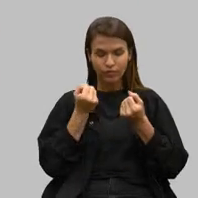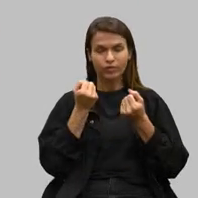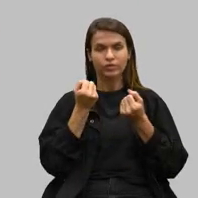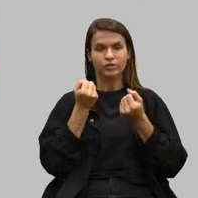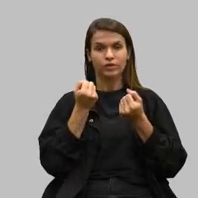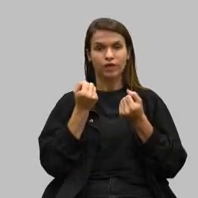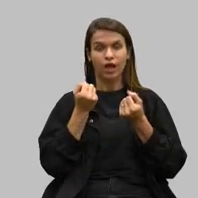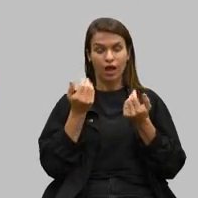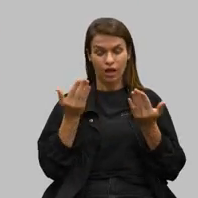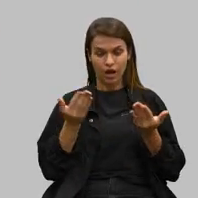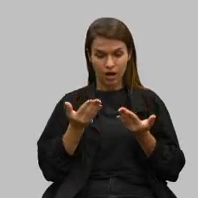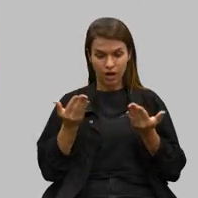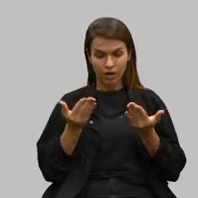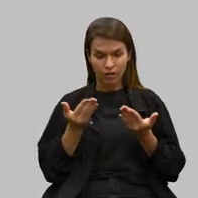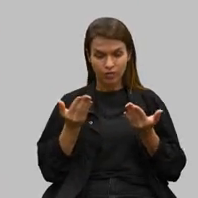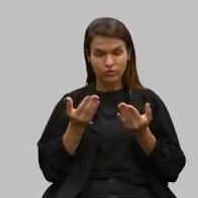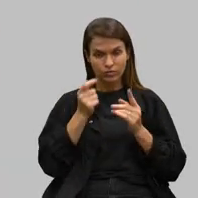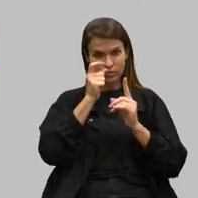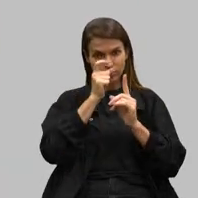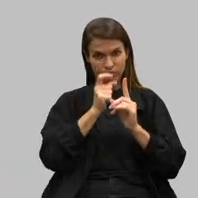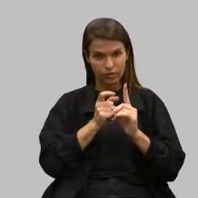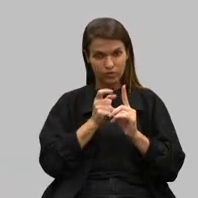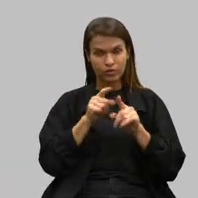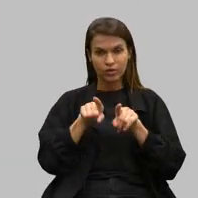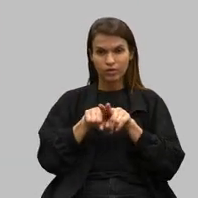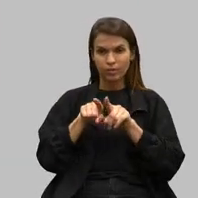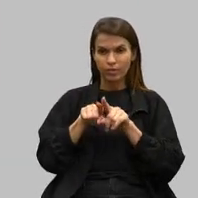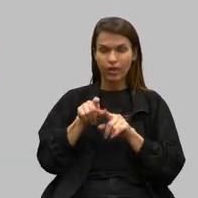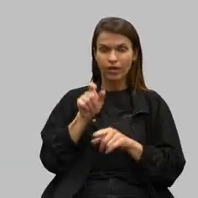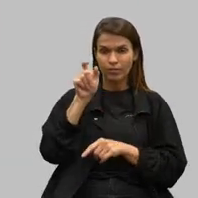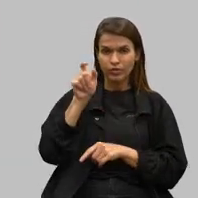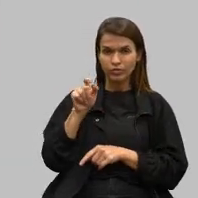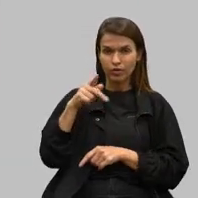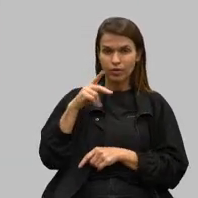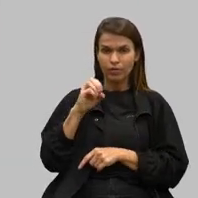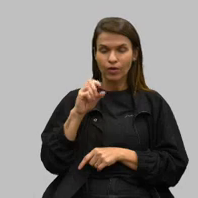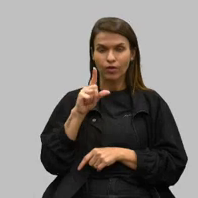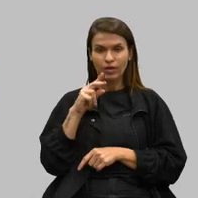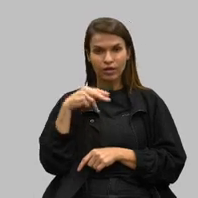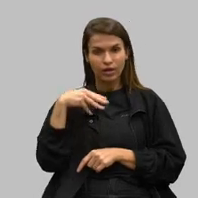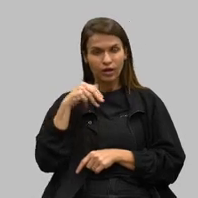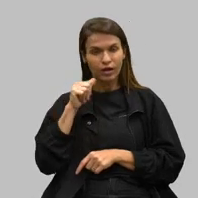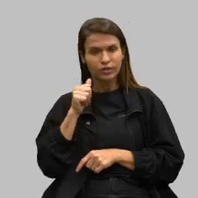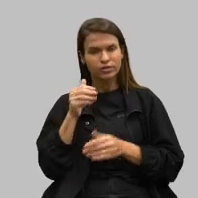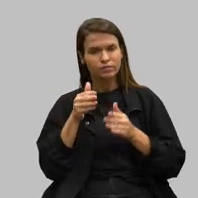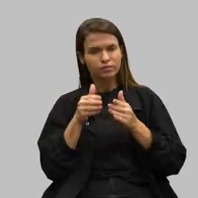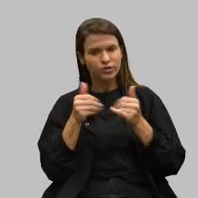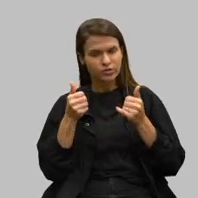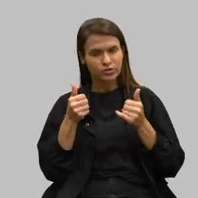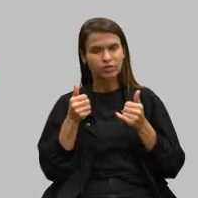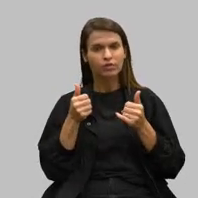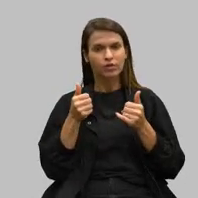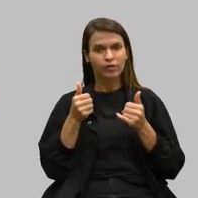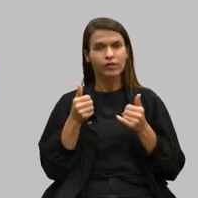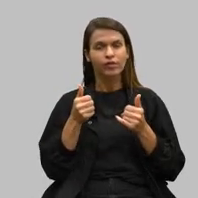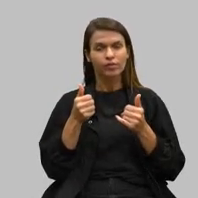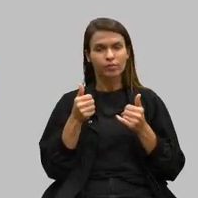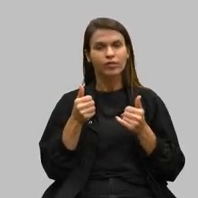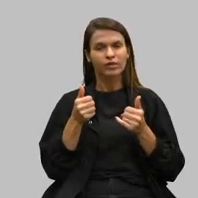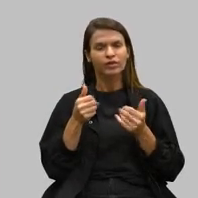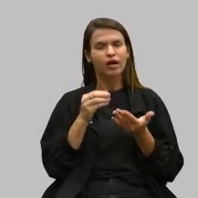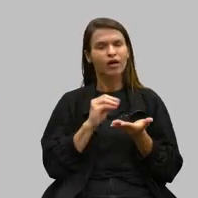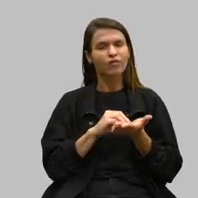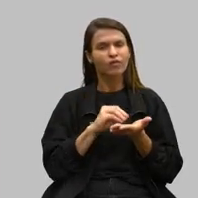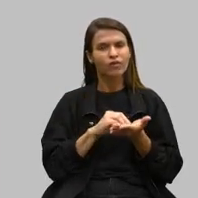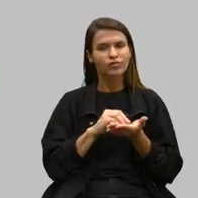momento, na sua pessoa, na pessoa da Poliana, esse pedido para que seja... Agora, está faltando